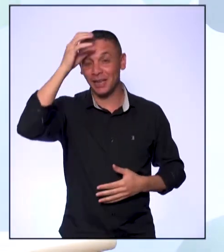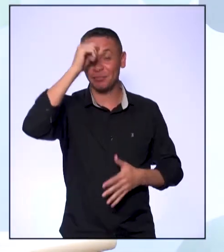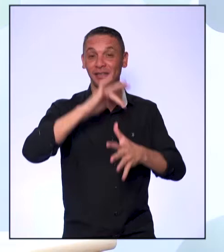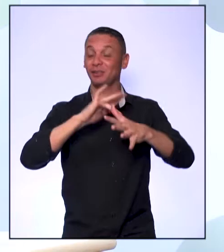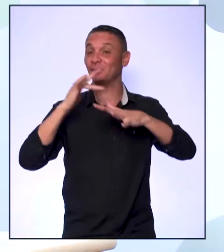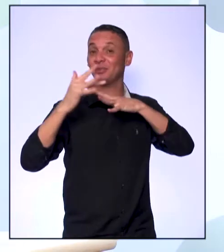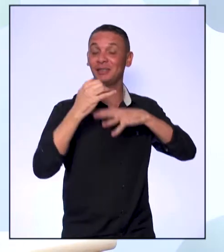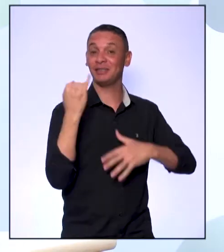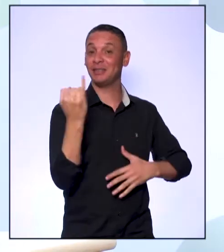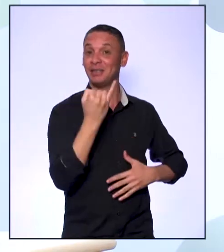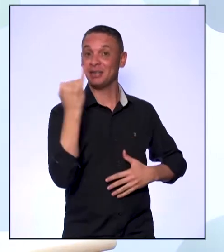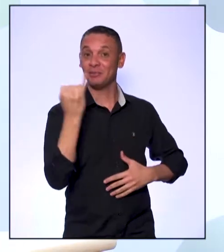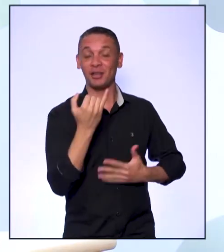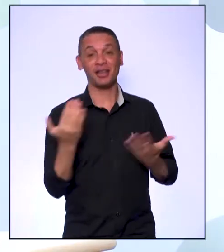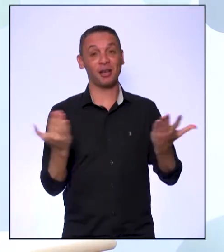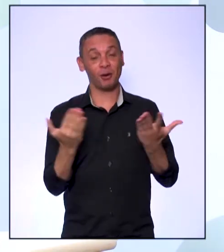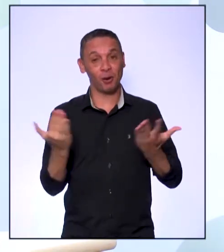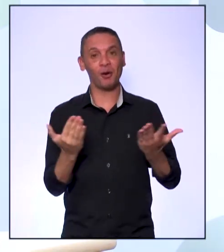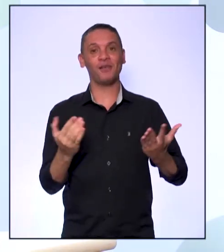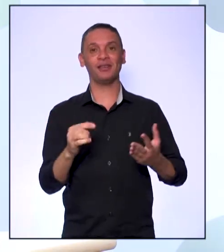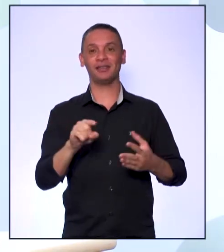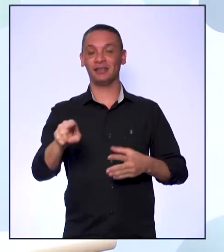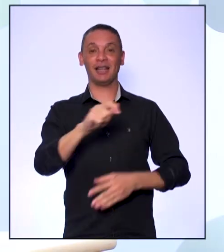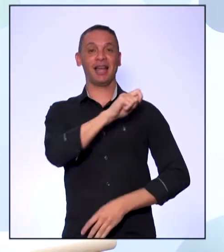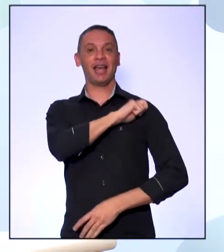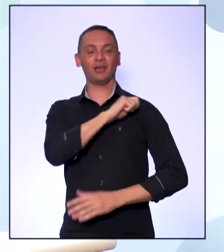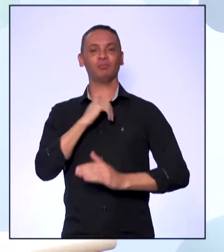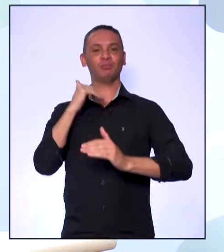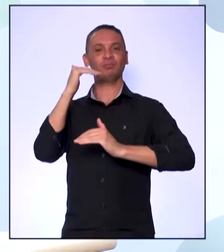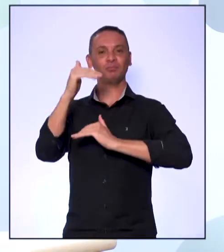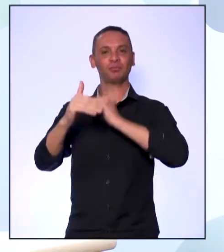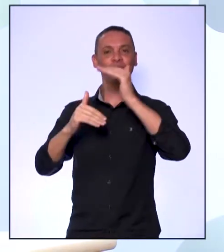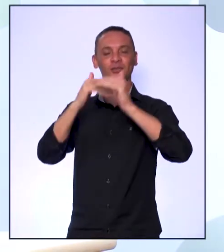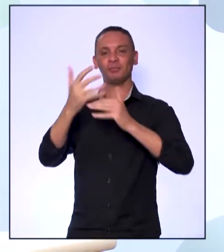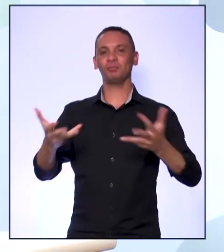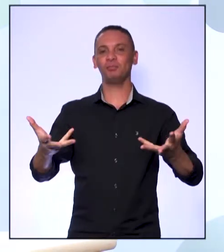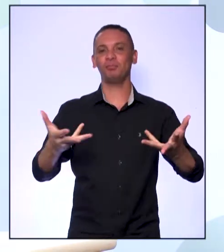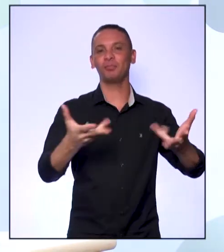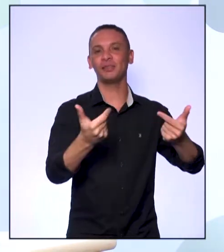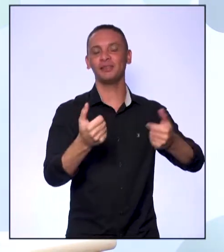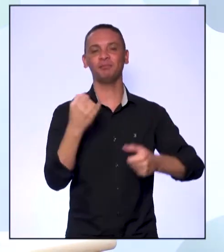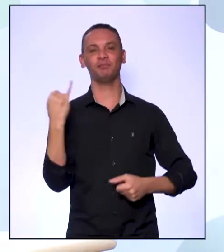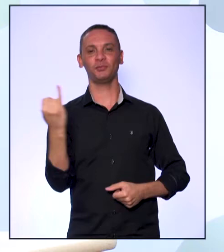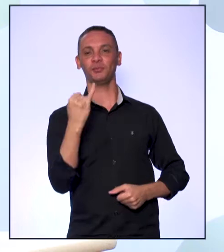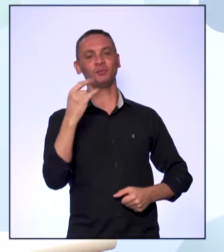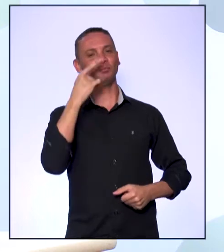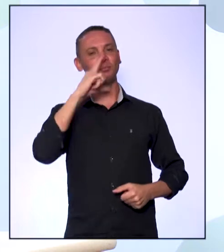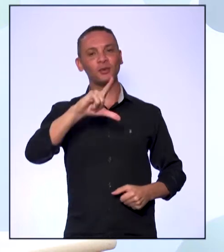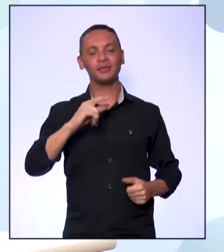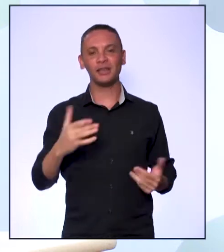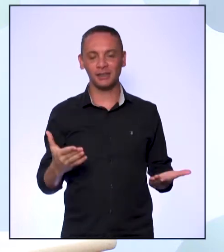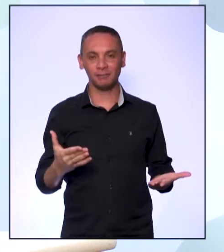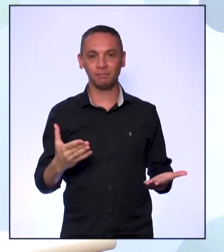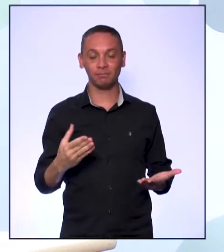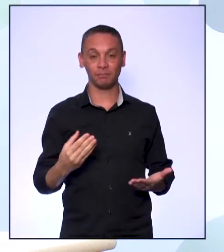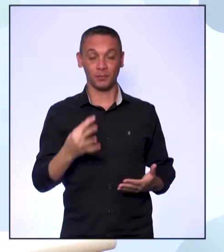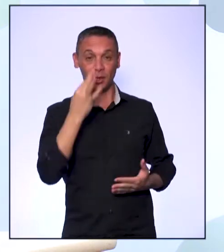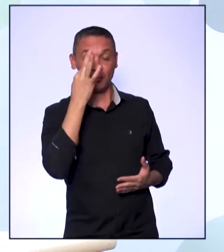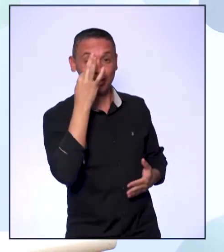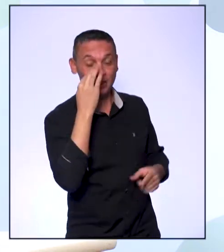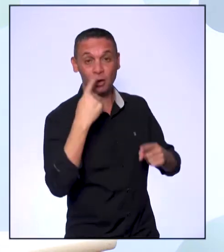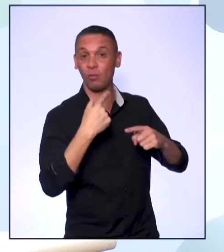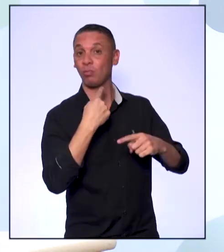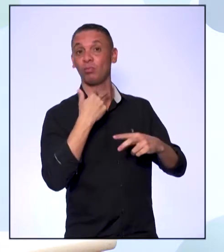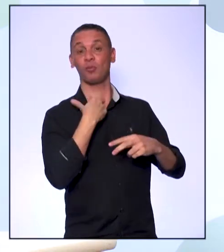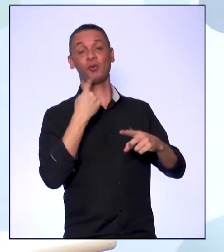nesse momento, é crucial para que o aluno desenvolva certas habilidades que ele não vai conseguir desenvolver de forma presencial, por conta da